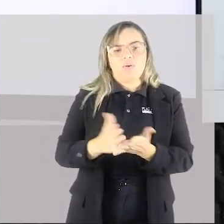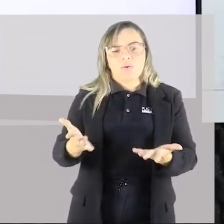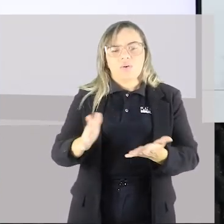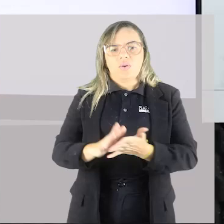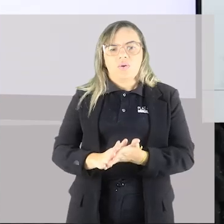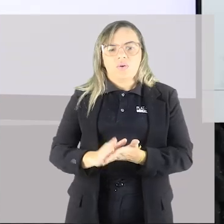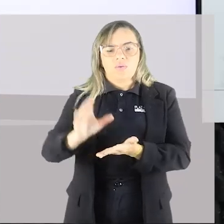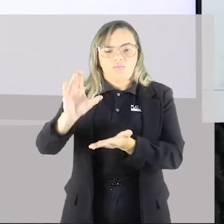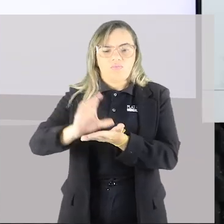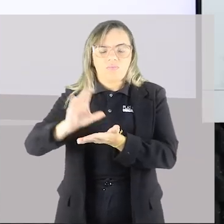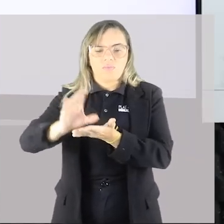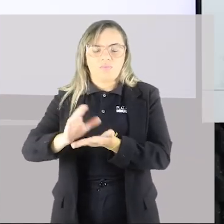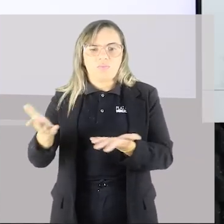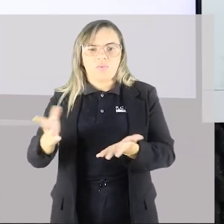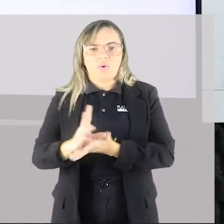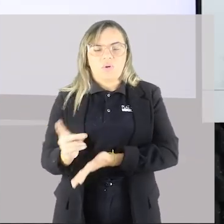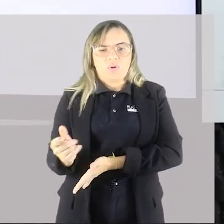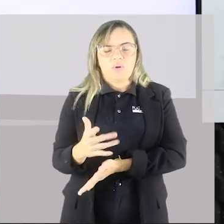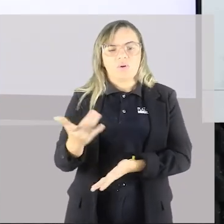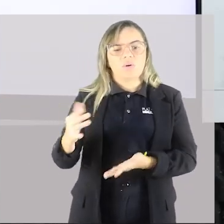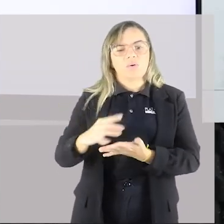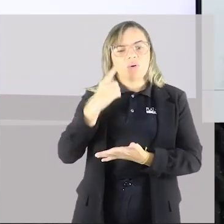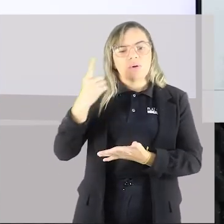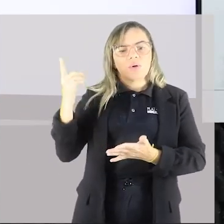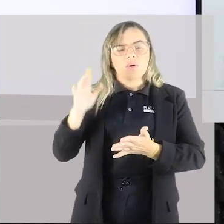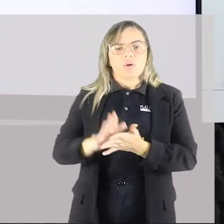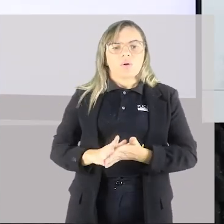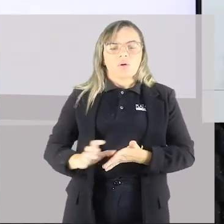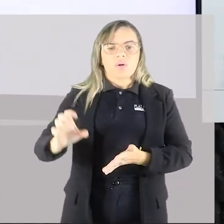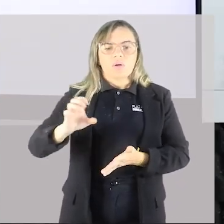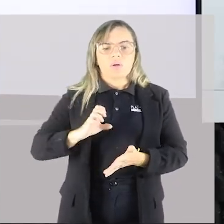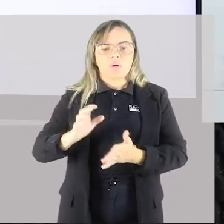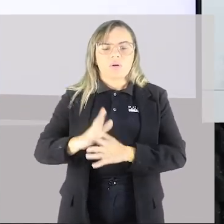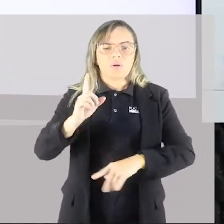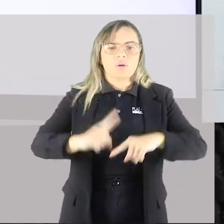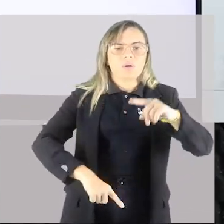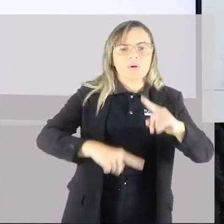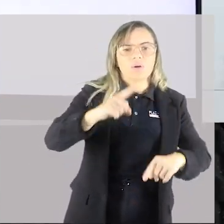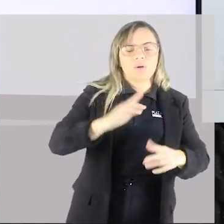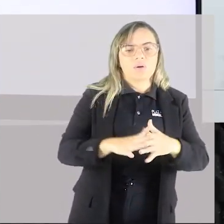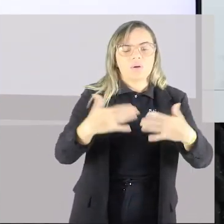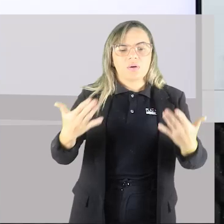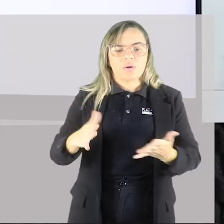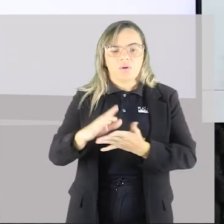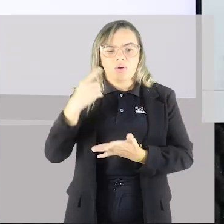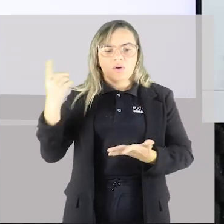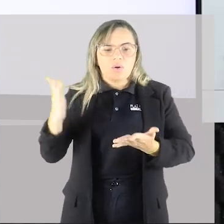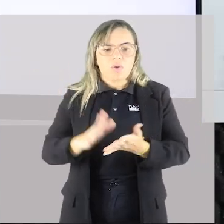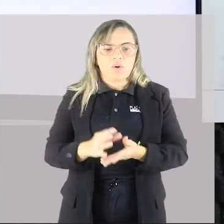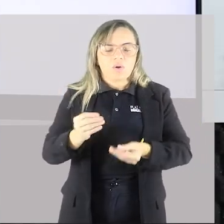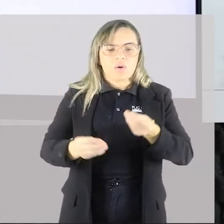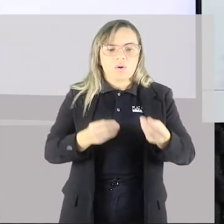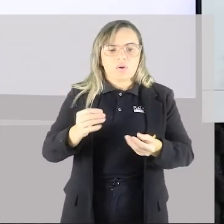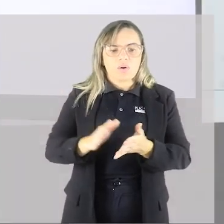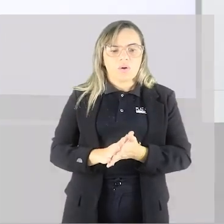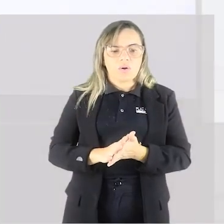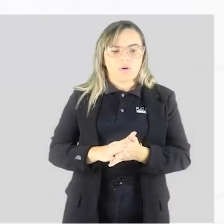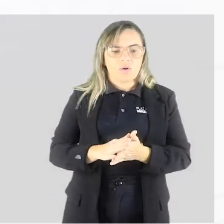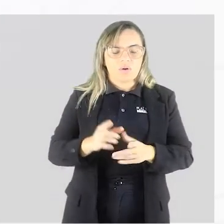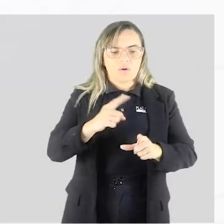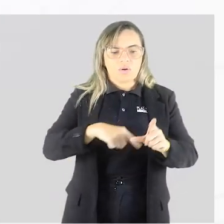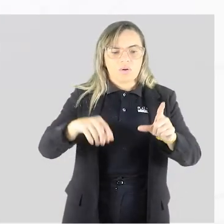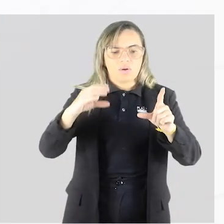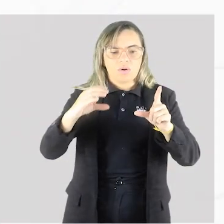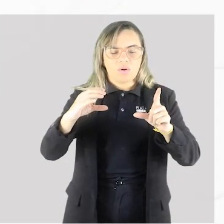que acumulamos em riqueza material. E aí, como denominamos isso? Como podemos chamar? Claro que nós vamos chamar